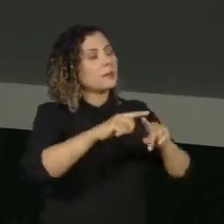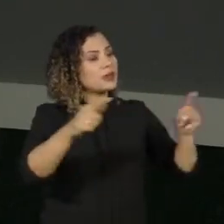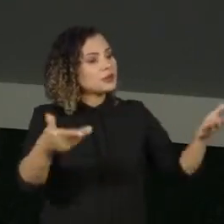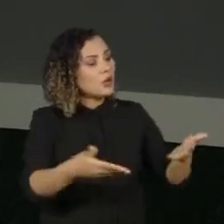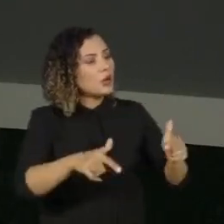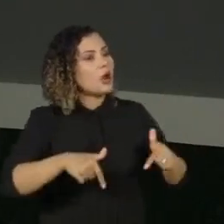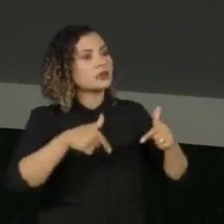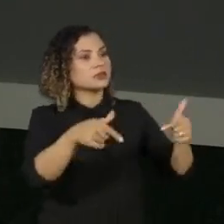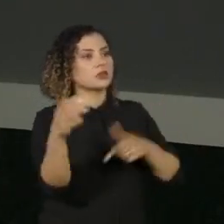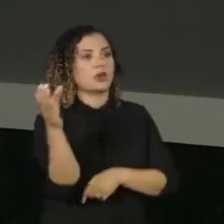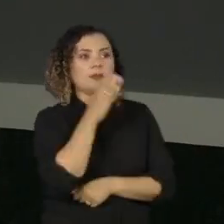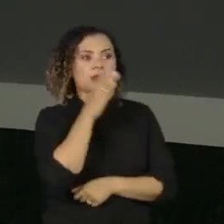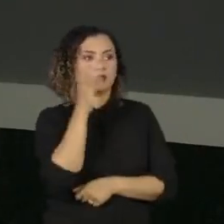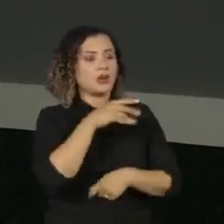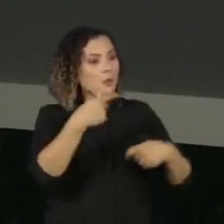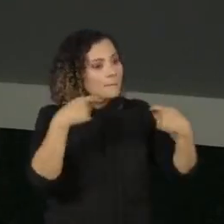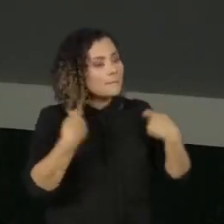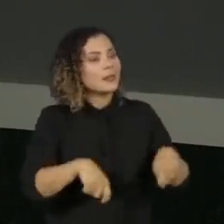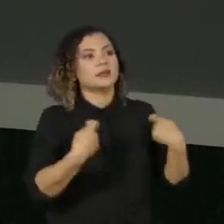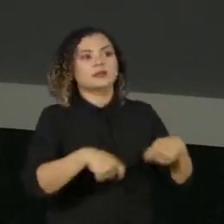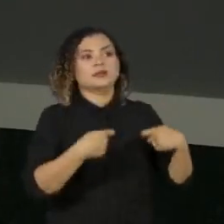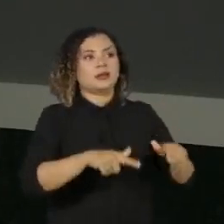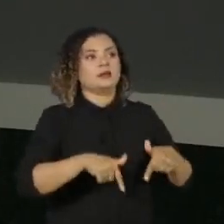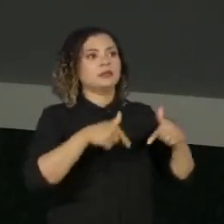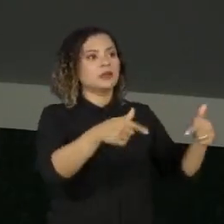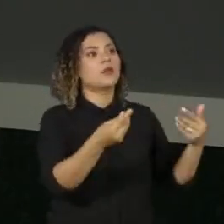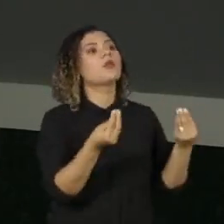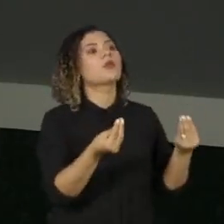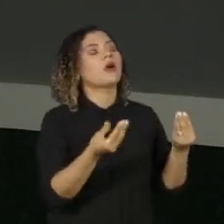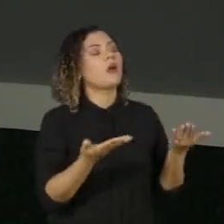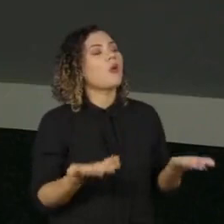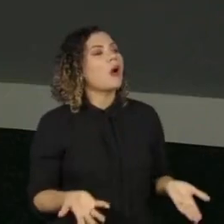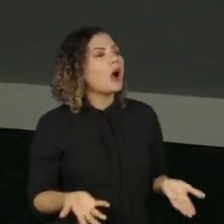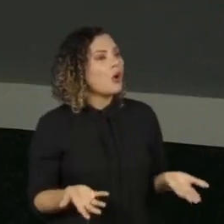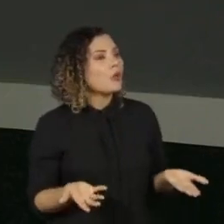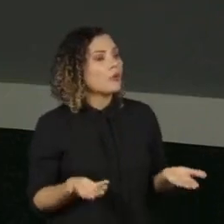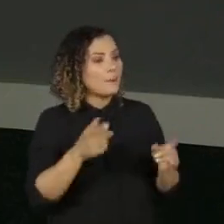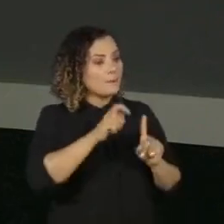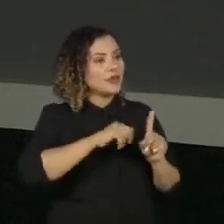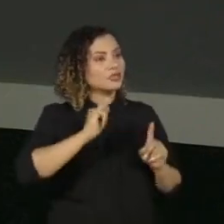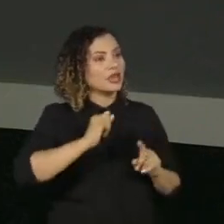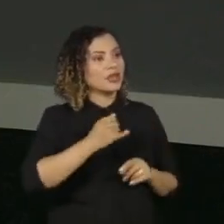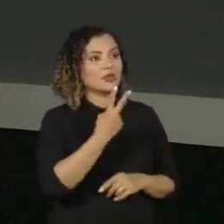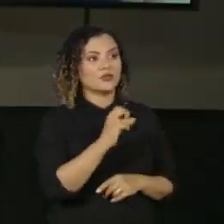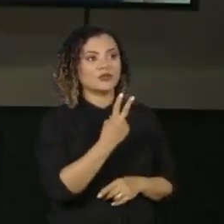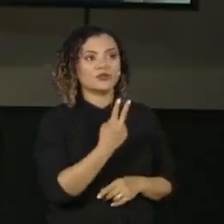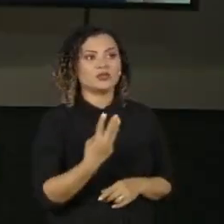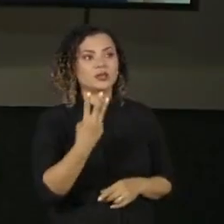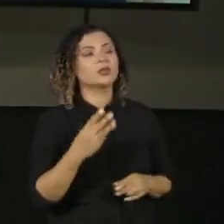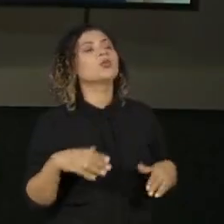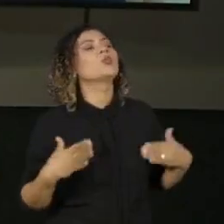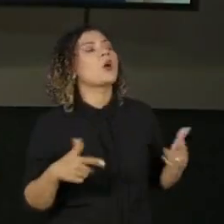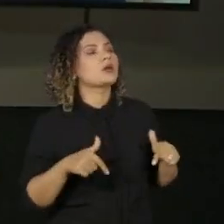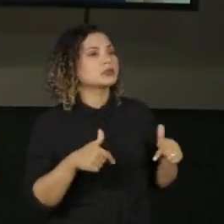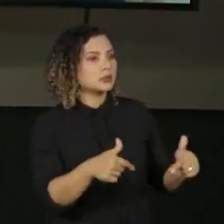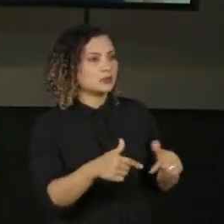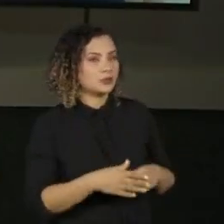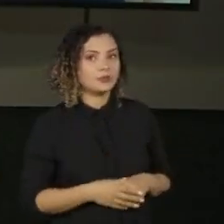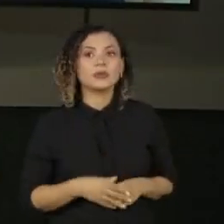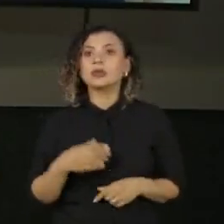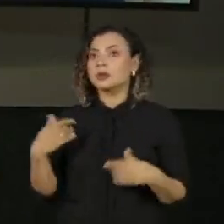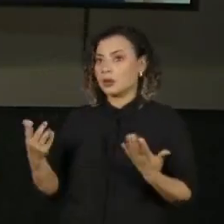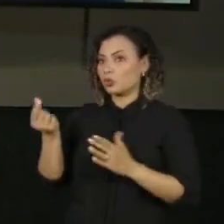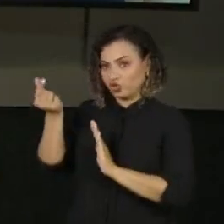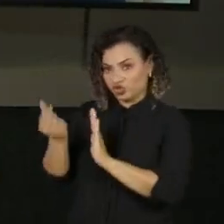mais emergenciais que precisam ser tomadas neste janeiro de 2023? Bom, esses recursos eles vão